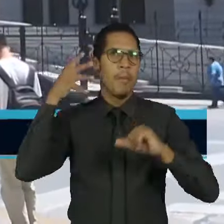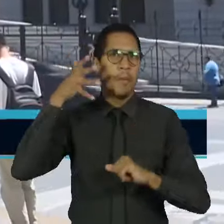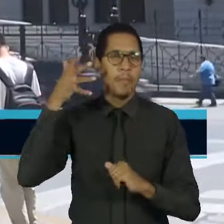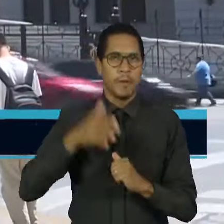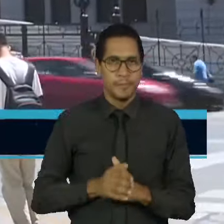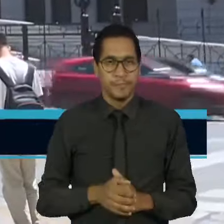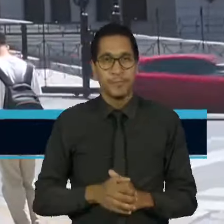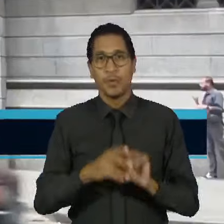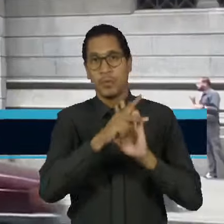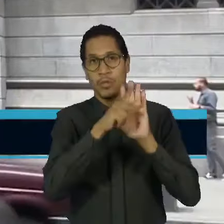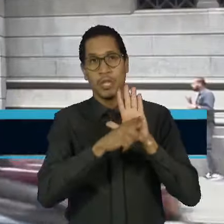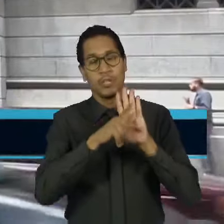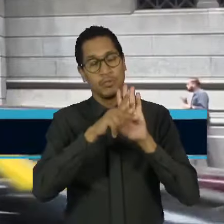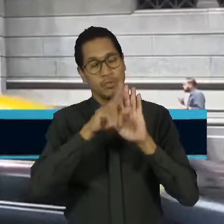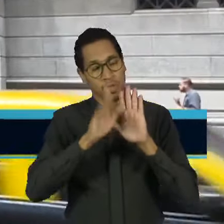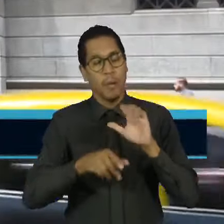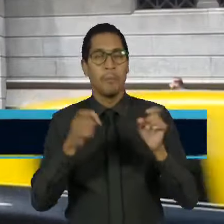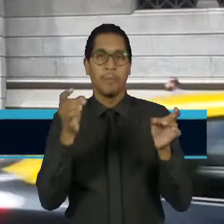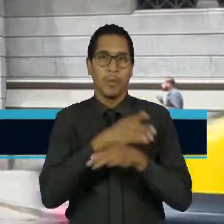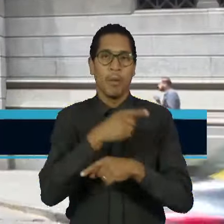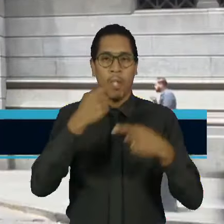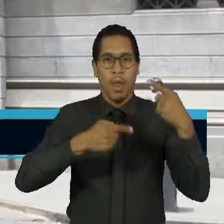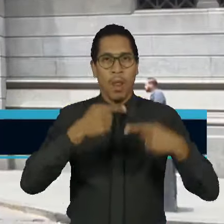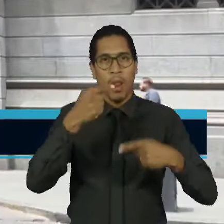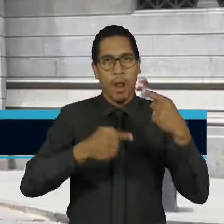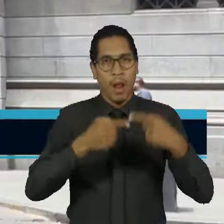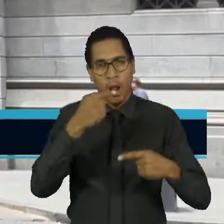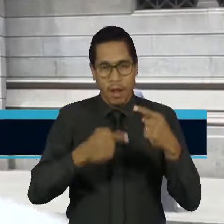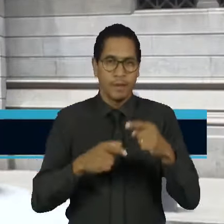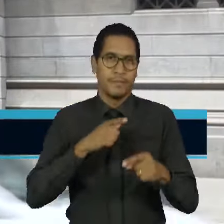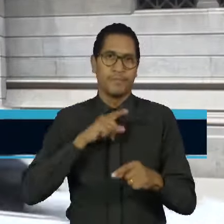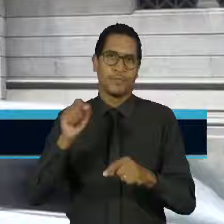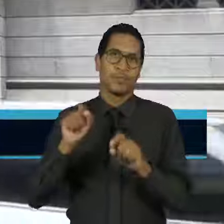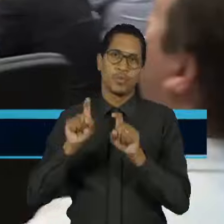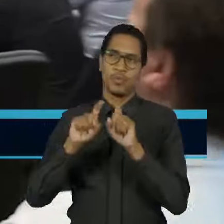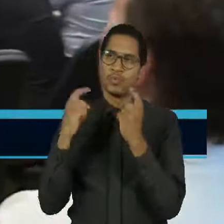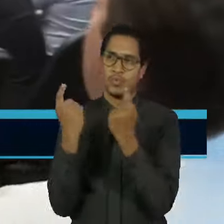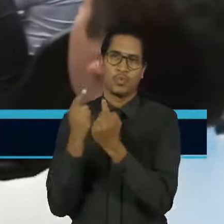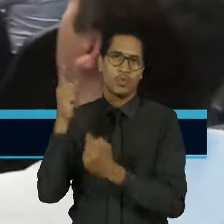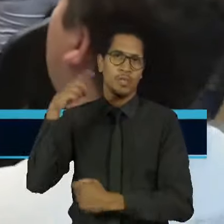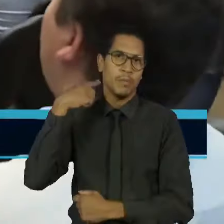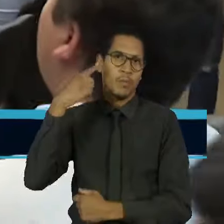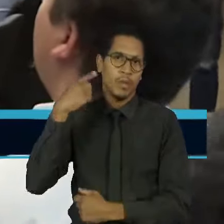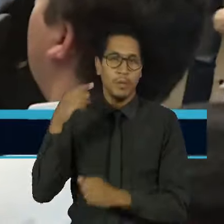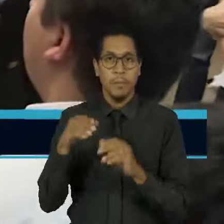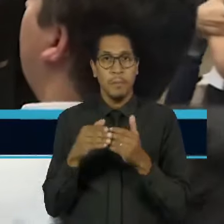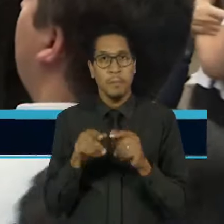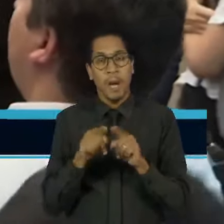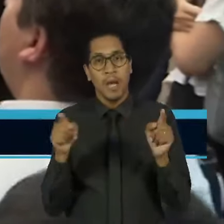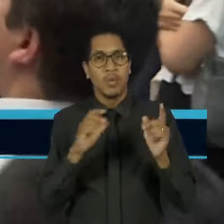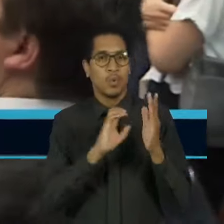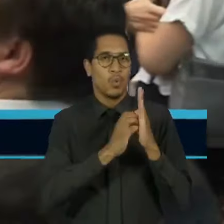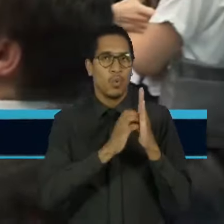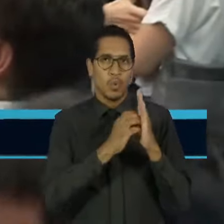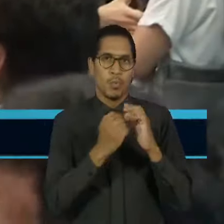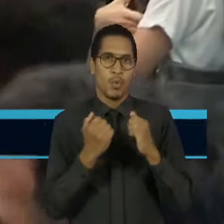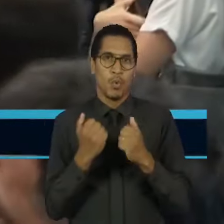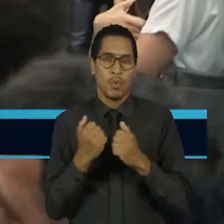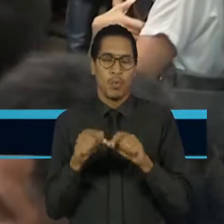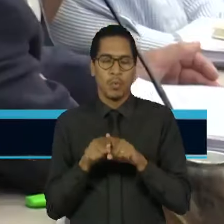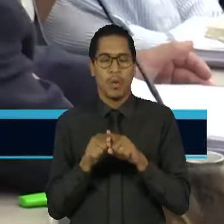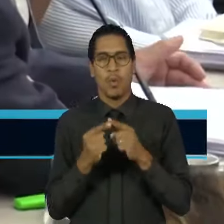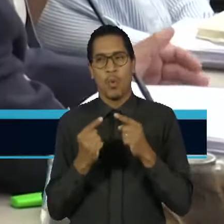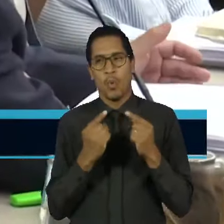pronto para ser debatido semana passada na Câmara dos Deputados mas a oposição alertou que